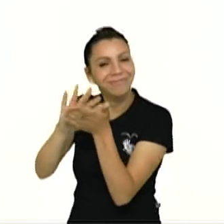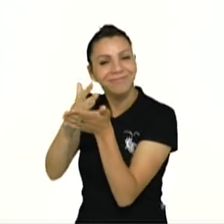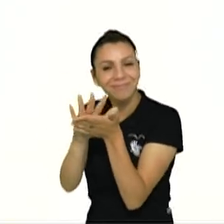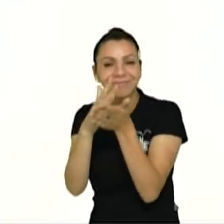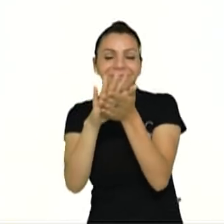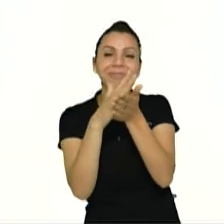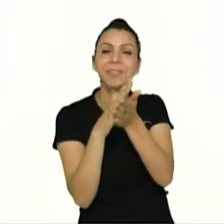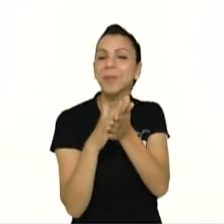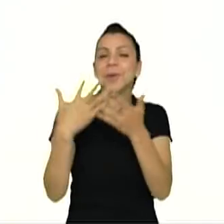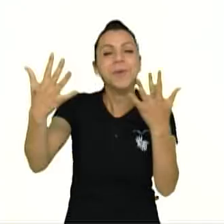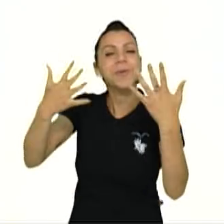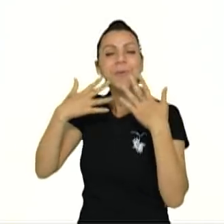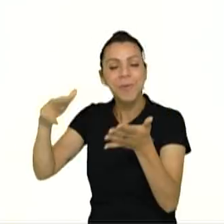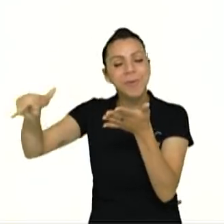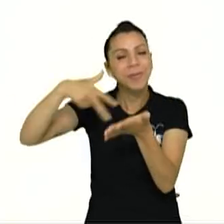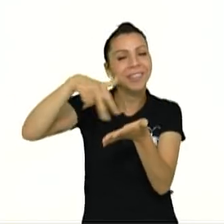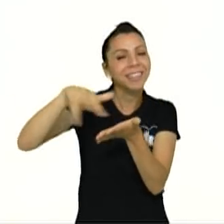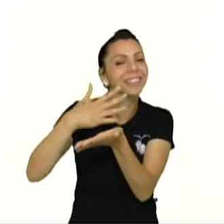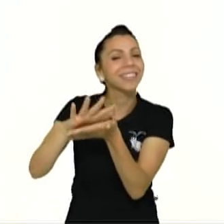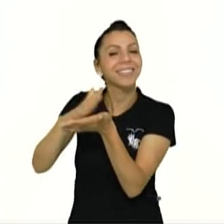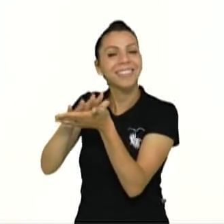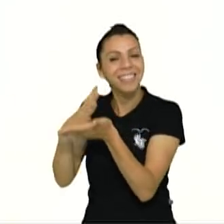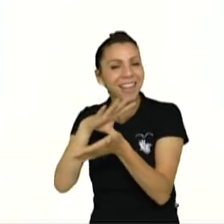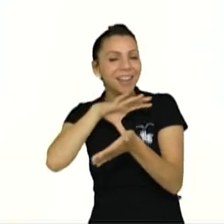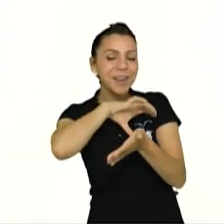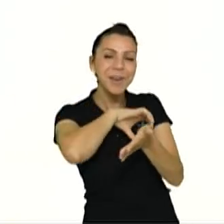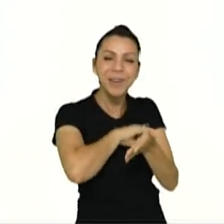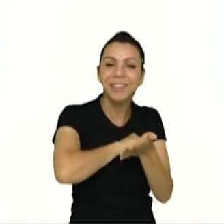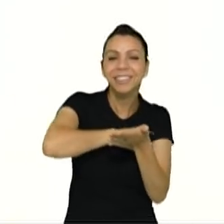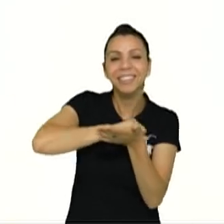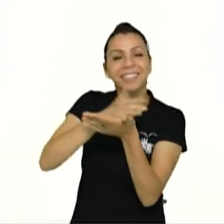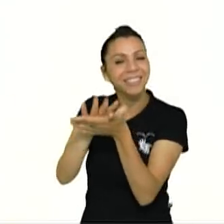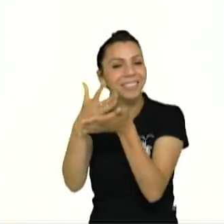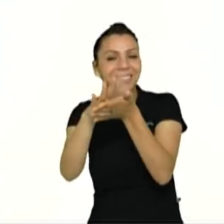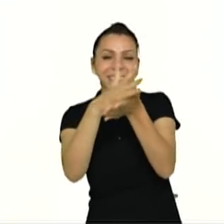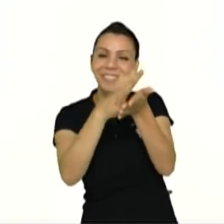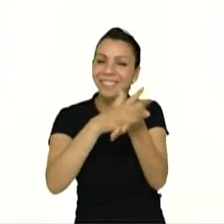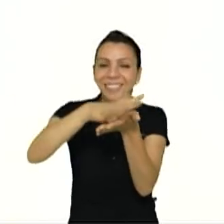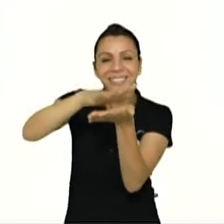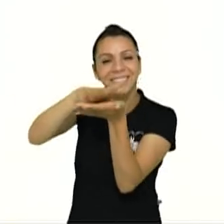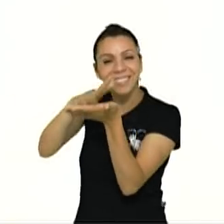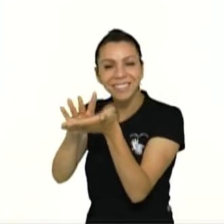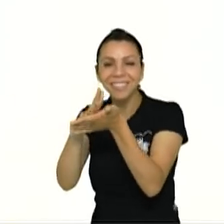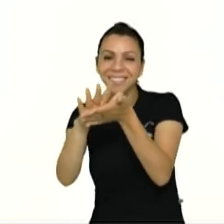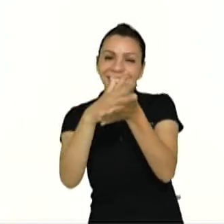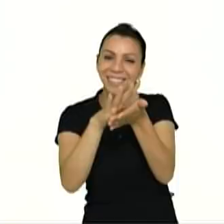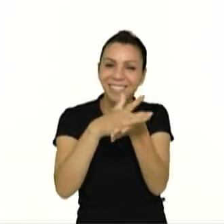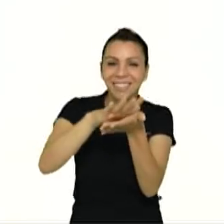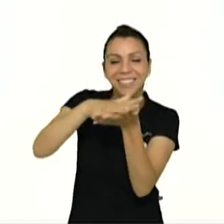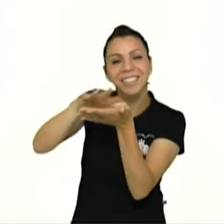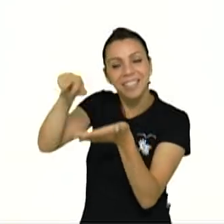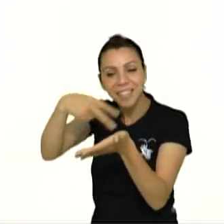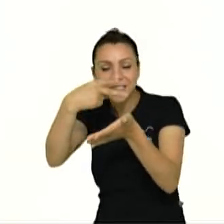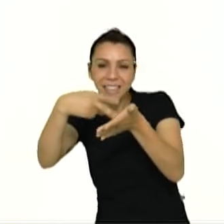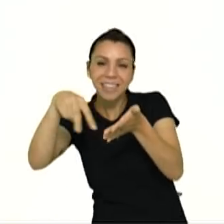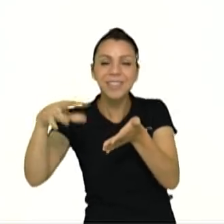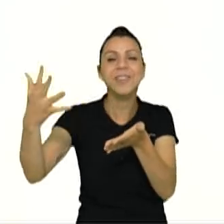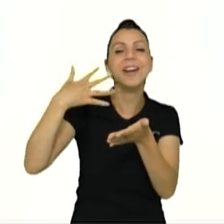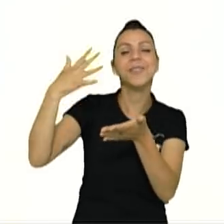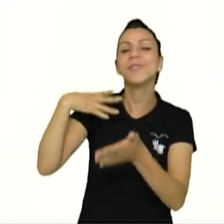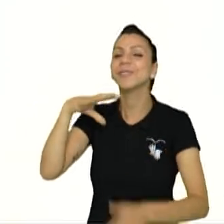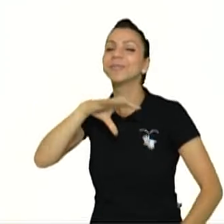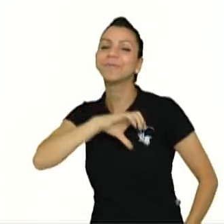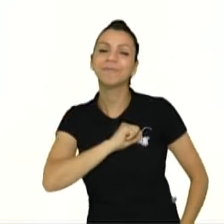samba com calor, meu amor. Ai, ai, ai, pois quem dança não tem dor